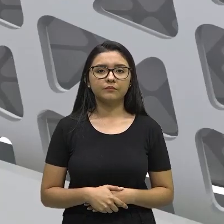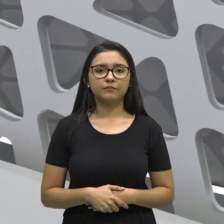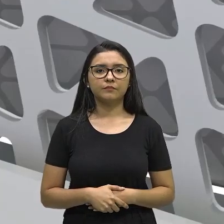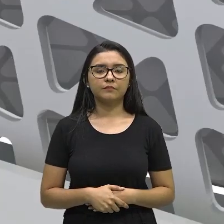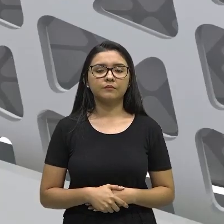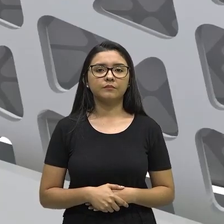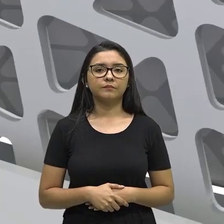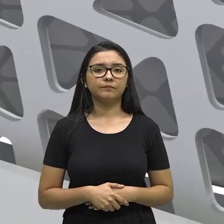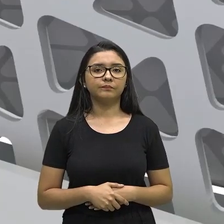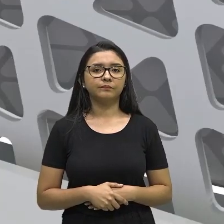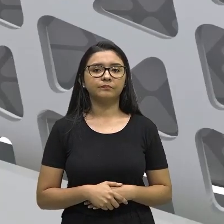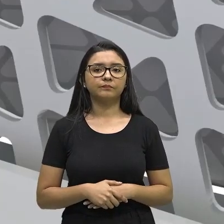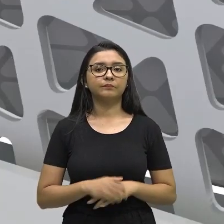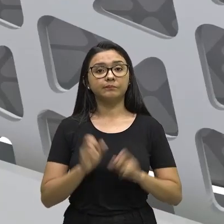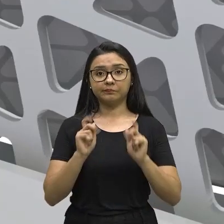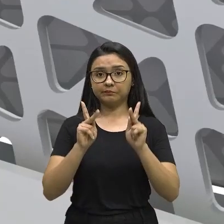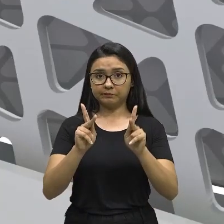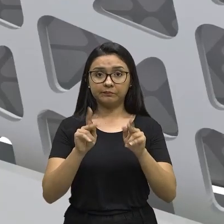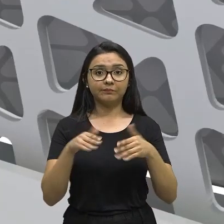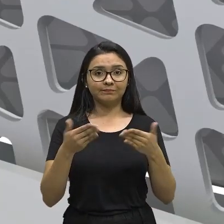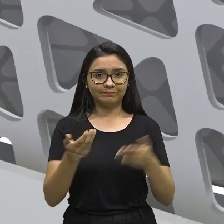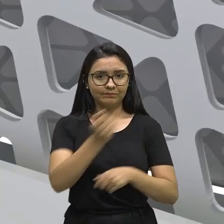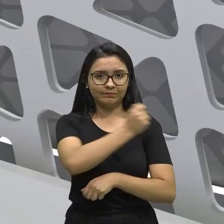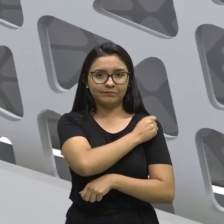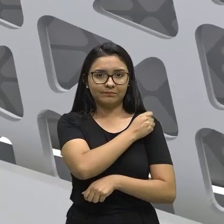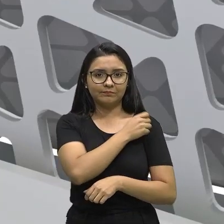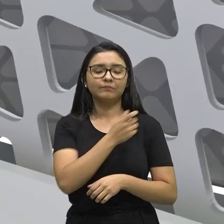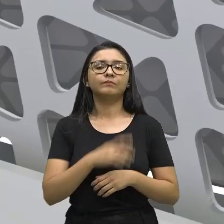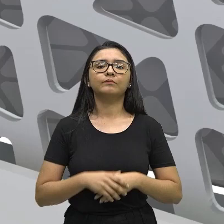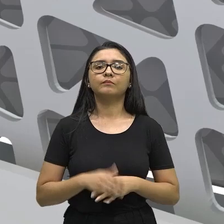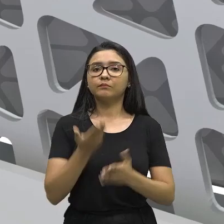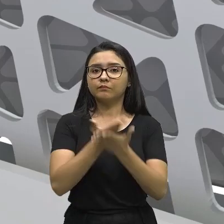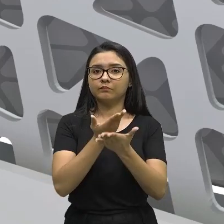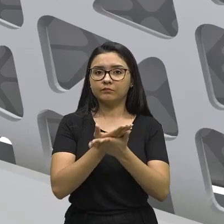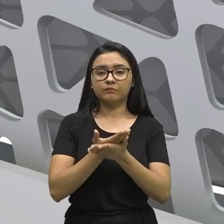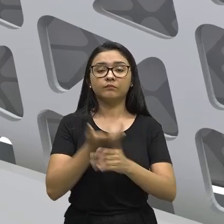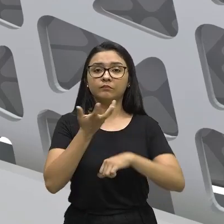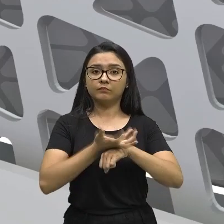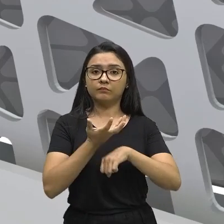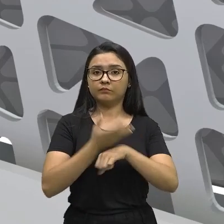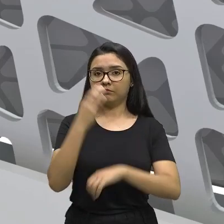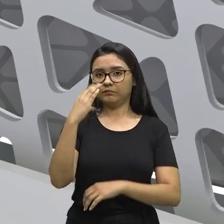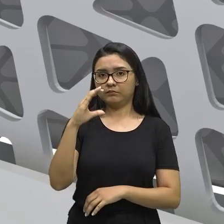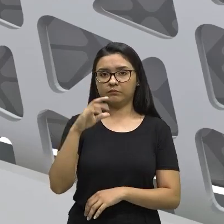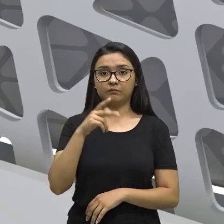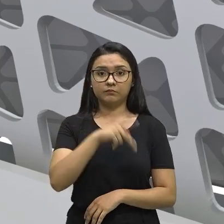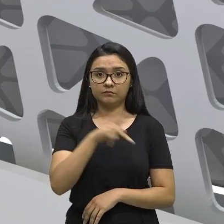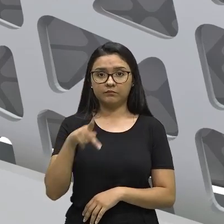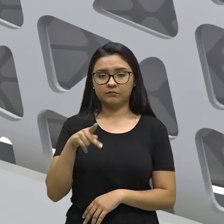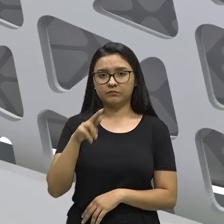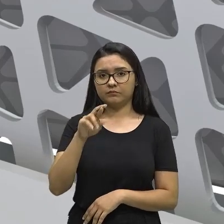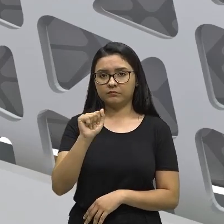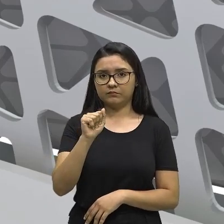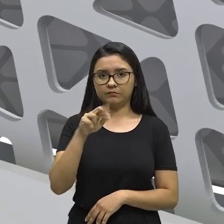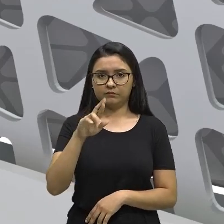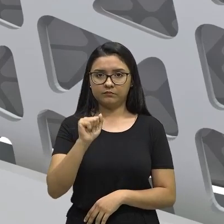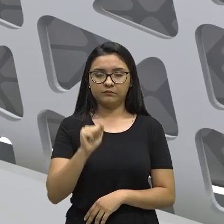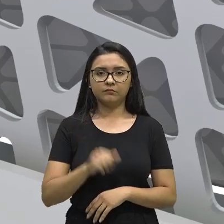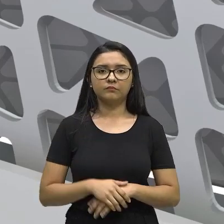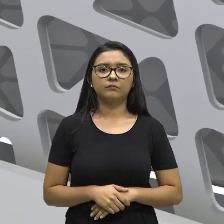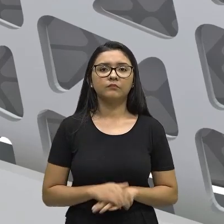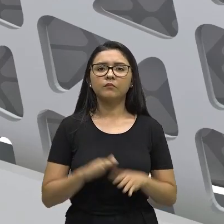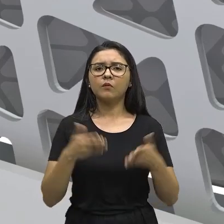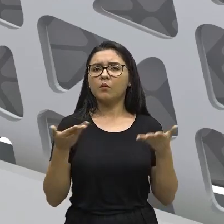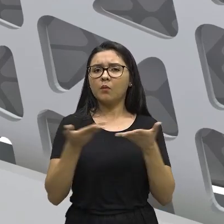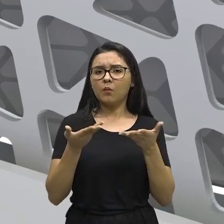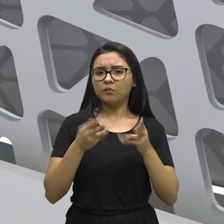Ok, queridos, estamos aí para a nossa aula de ciências. Eu sou a professora Sara Arinana e hoje a gente vai ter um